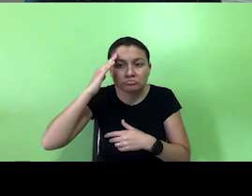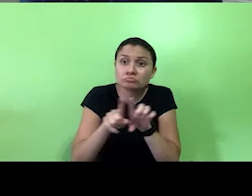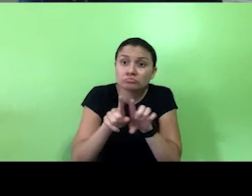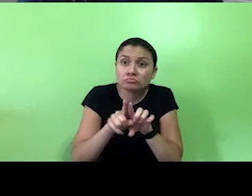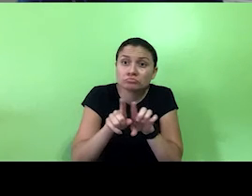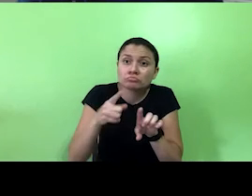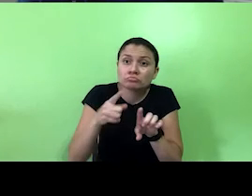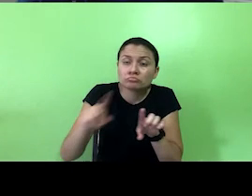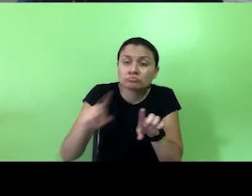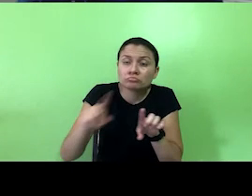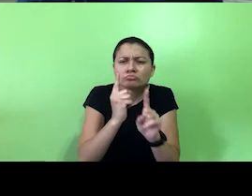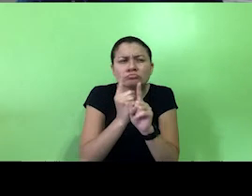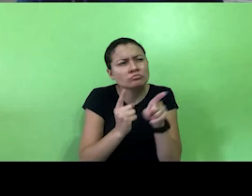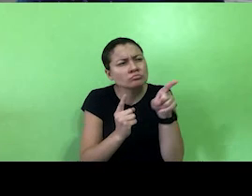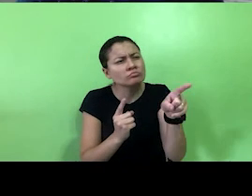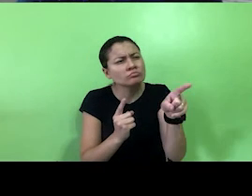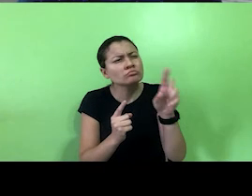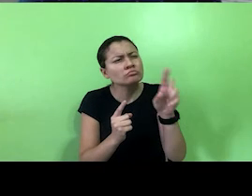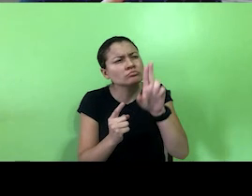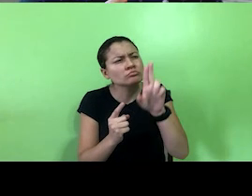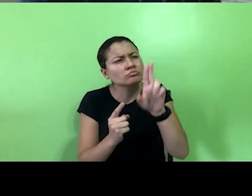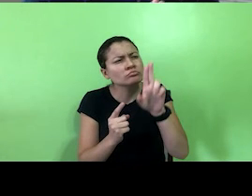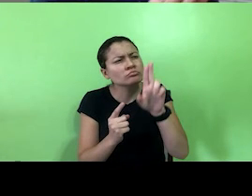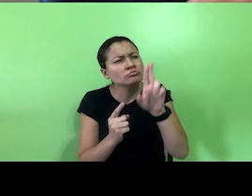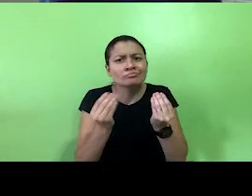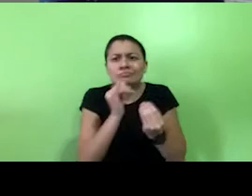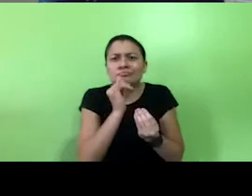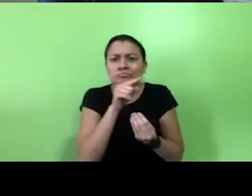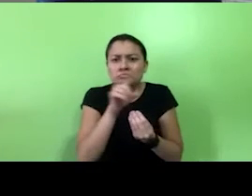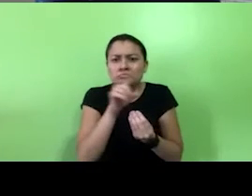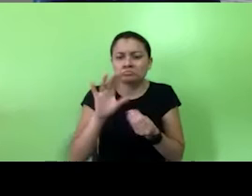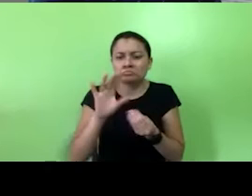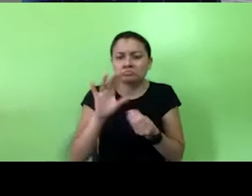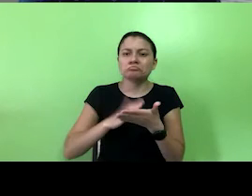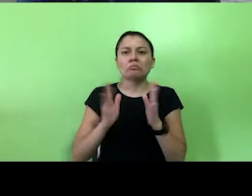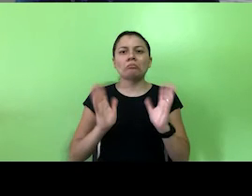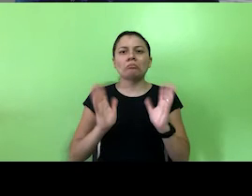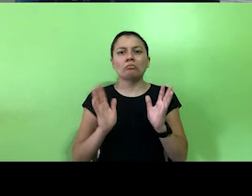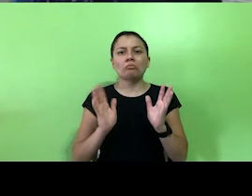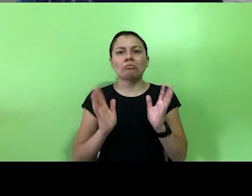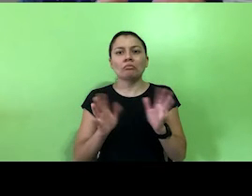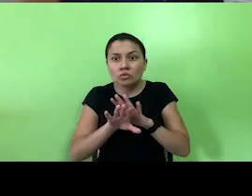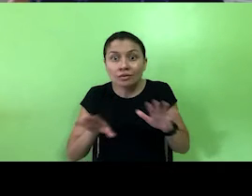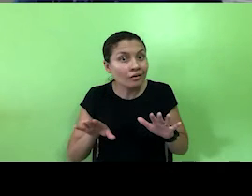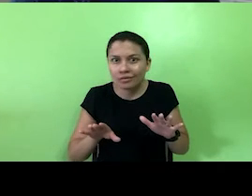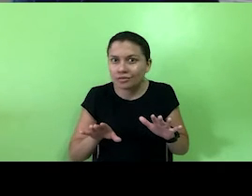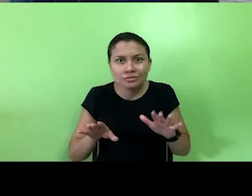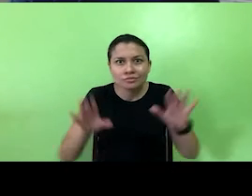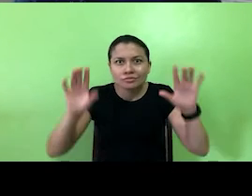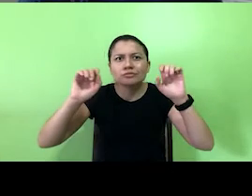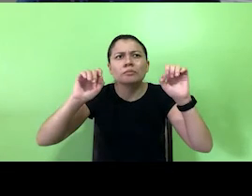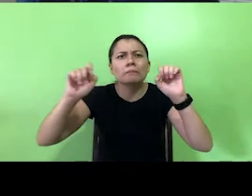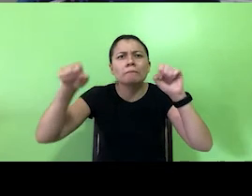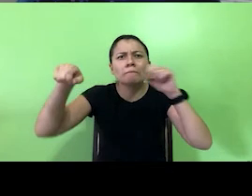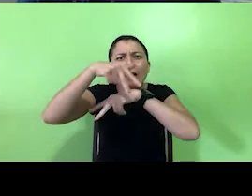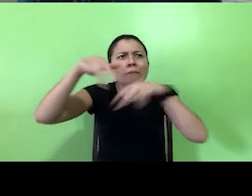o porquê de determinadas reações do usuário, né? Eles não estavam ali só interpretando Libras para a gente, eles estavam interpretando todo o cenário. E